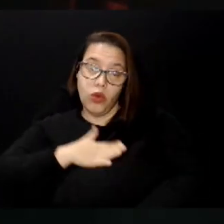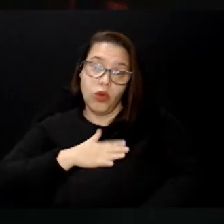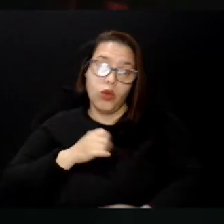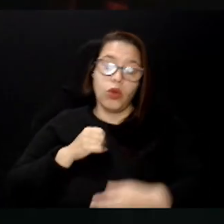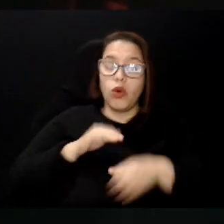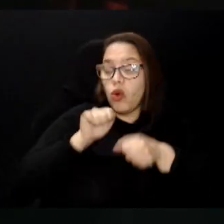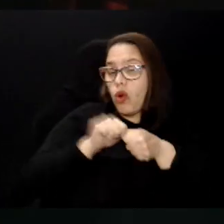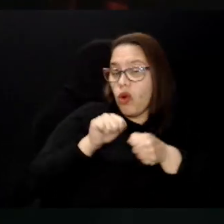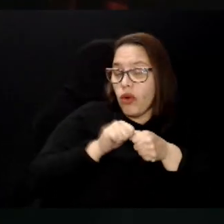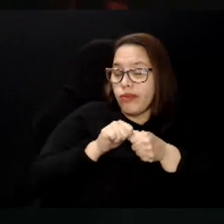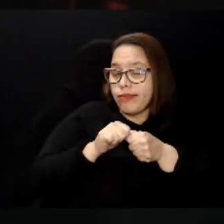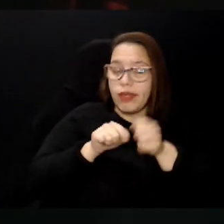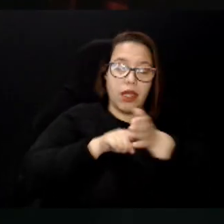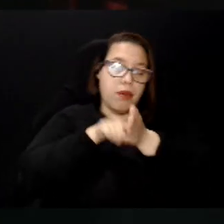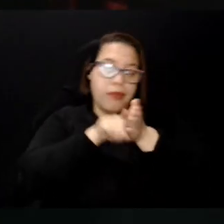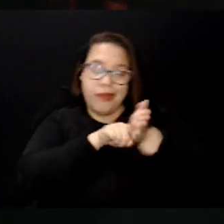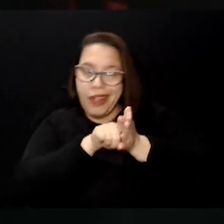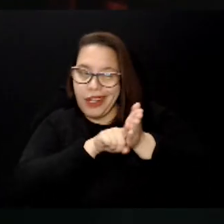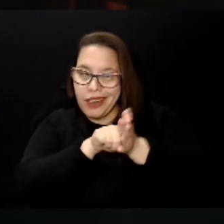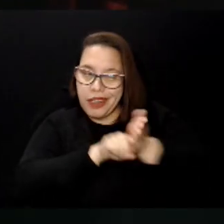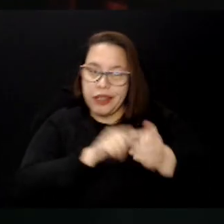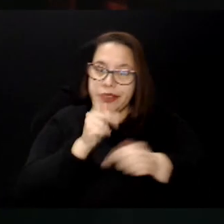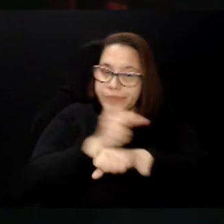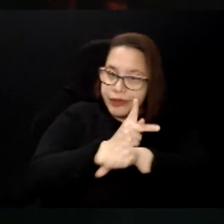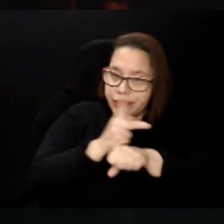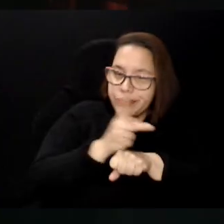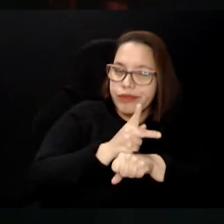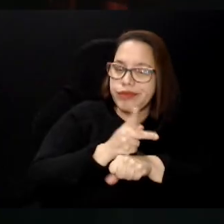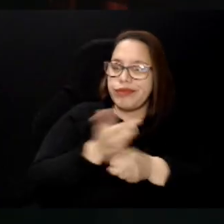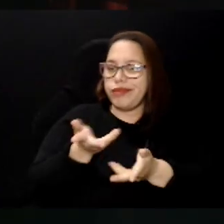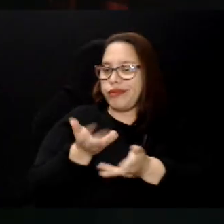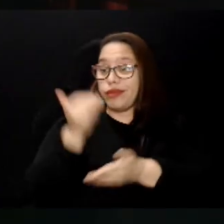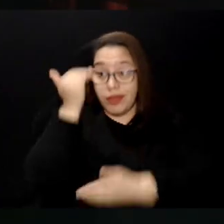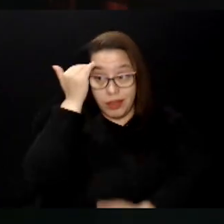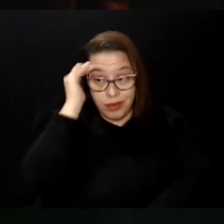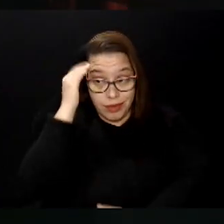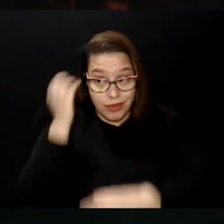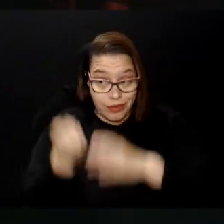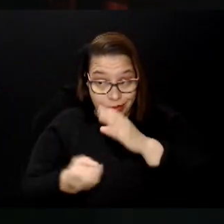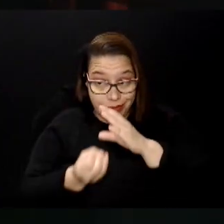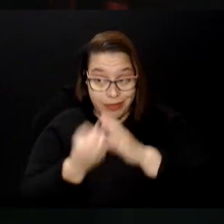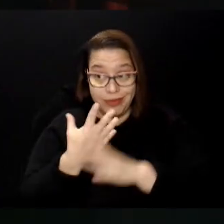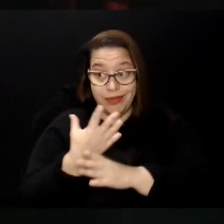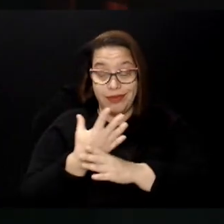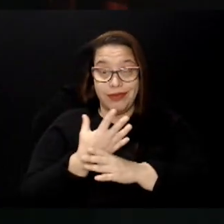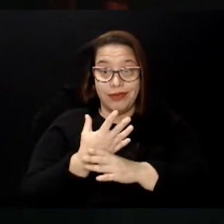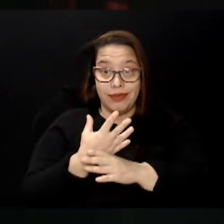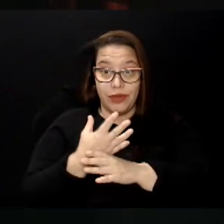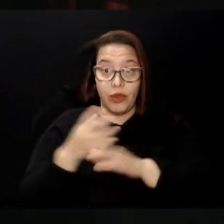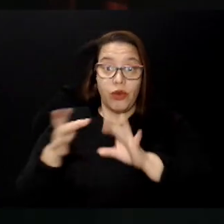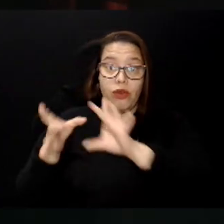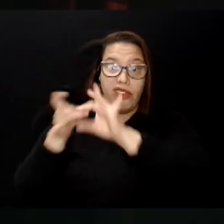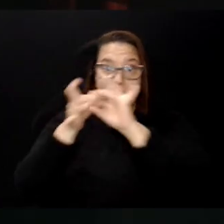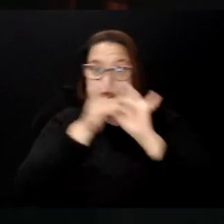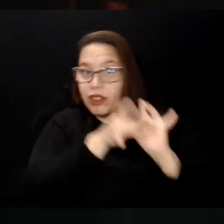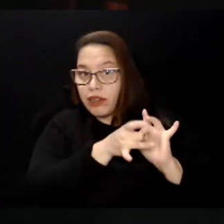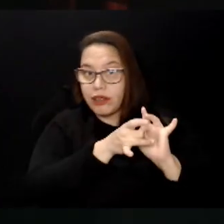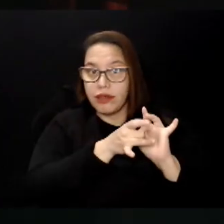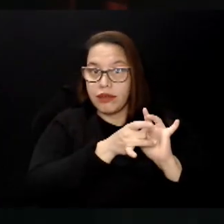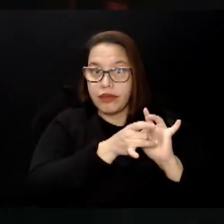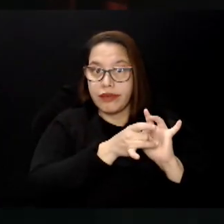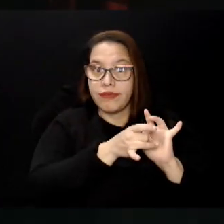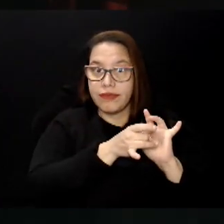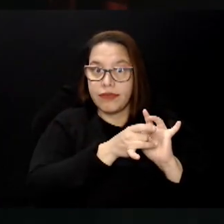pesquisas que a gente busca, que ela vai criar um contexto lá e vai de